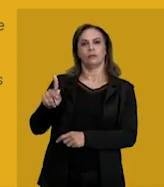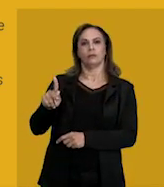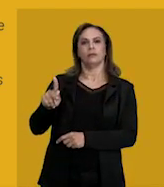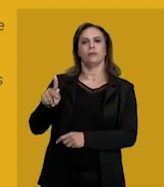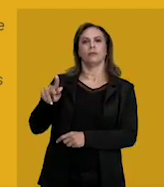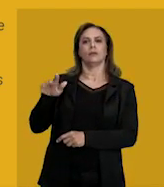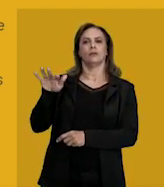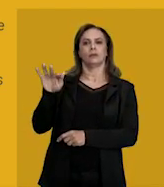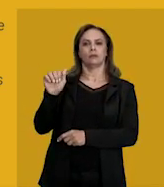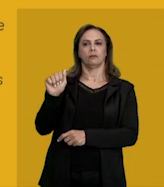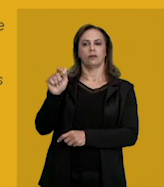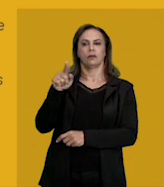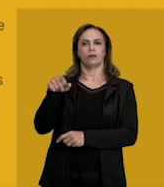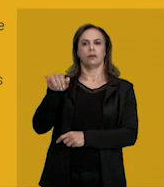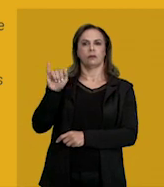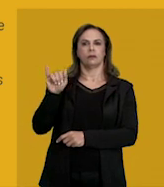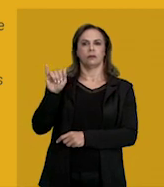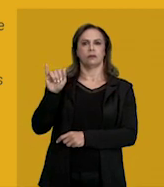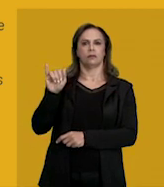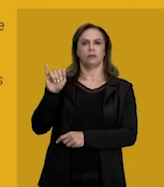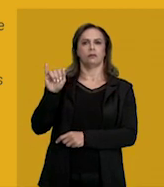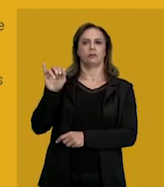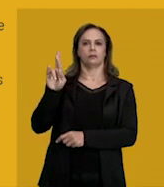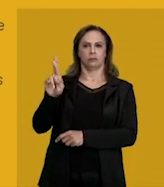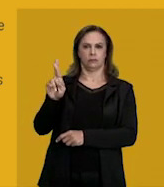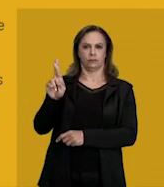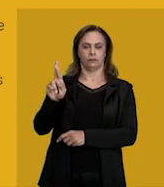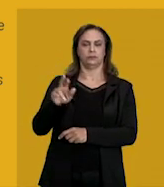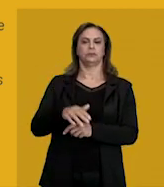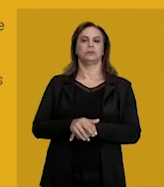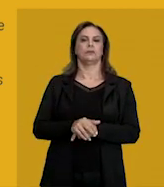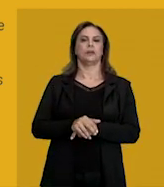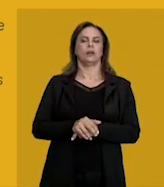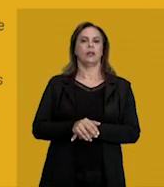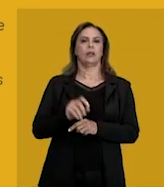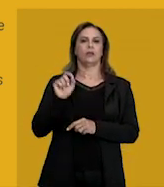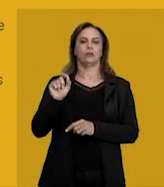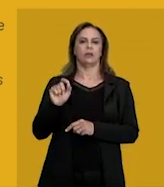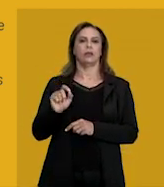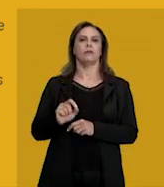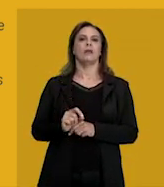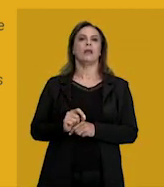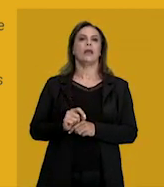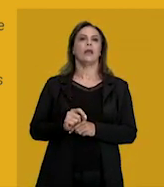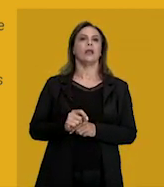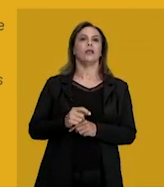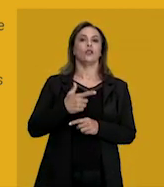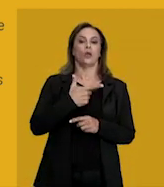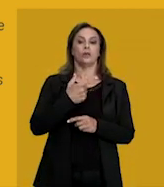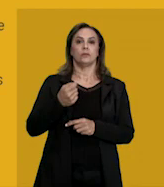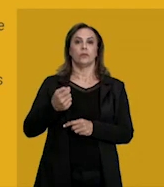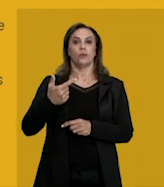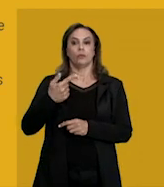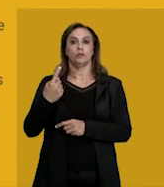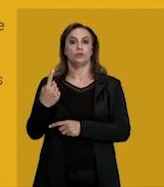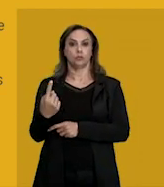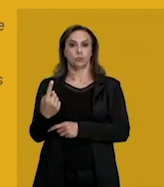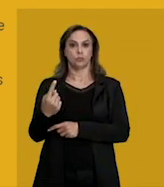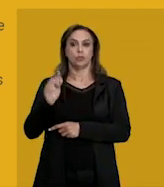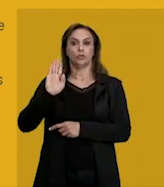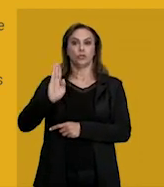Moderna. Em julho de 2021, 5,5 milhões de doses haviam sido